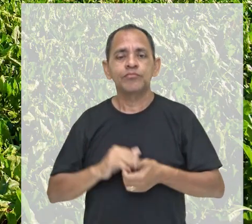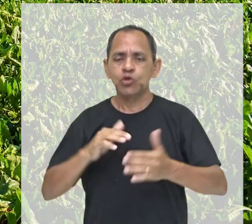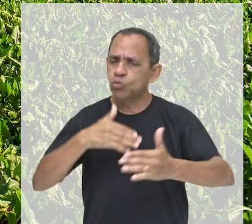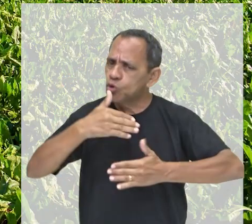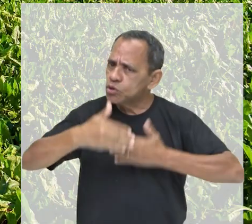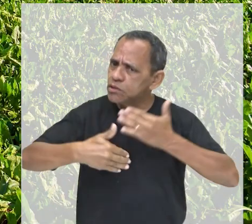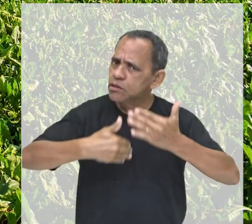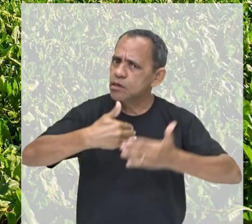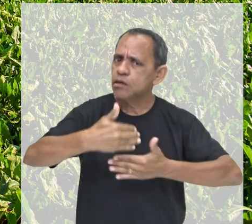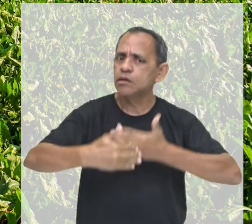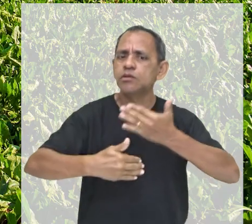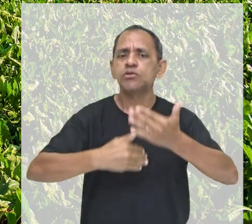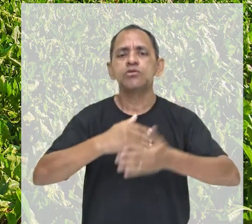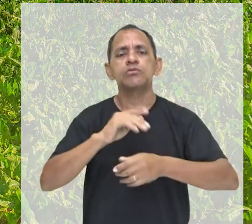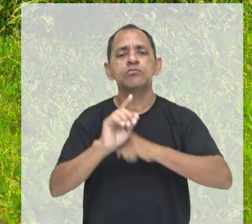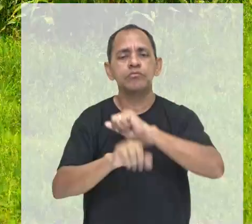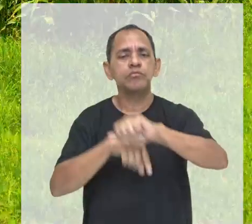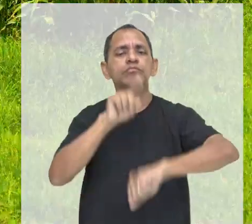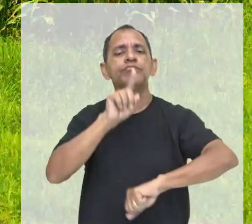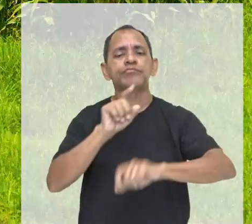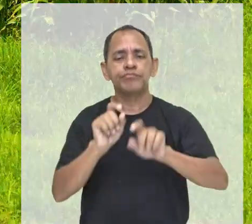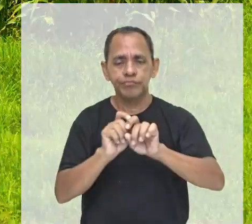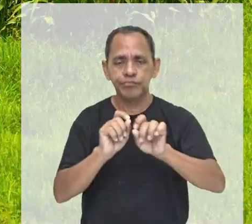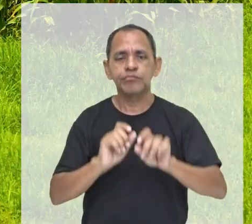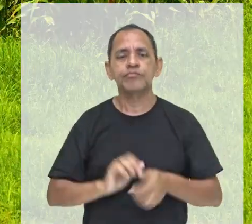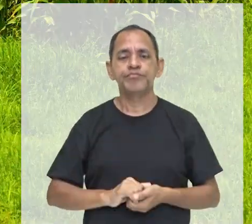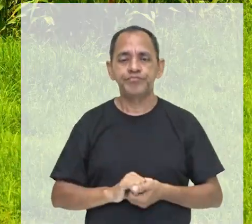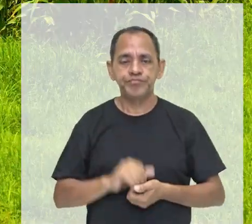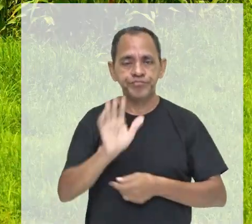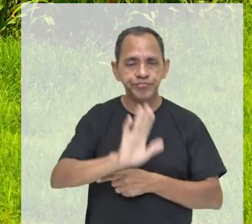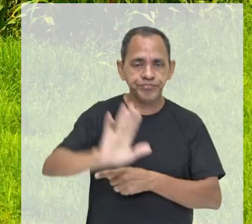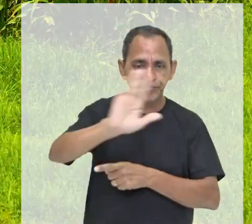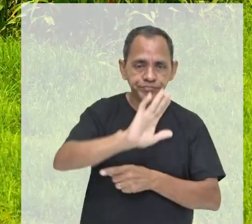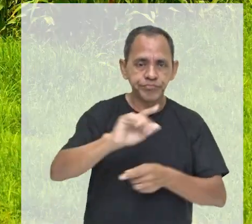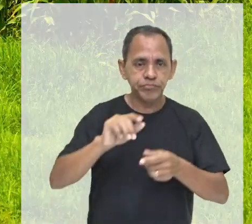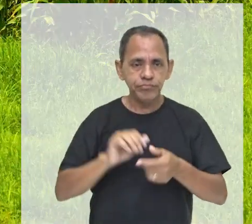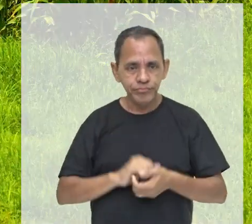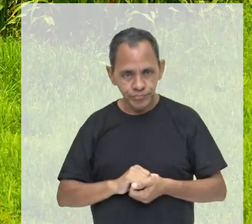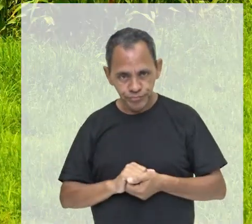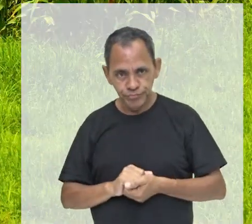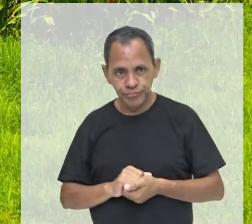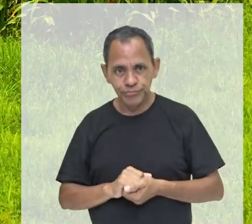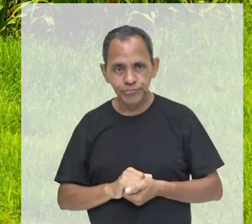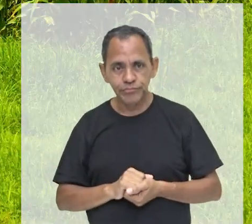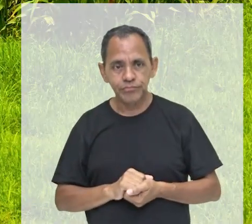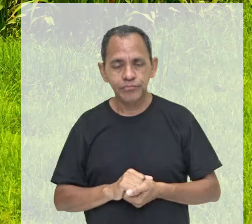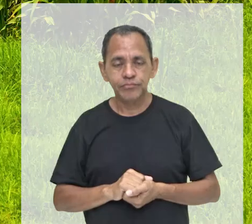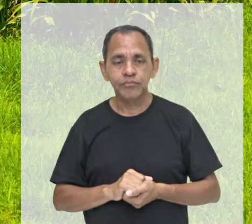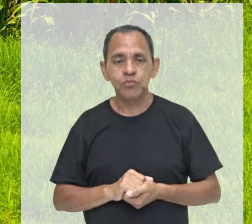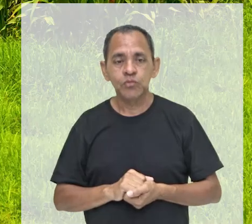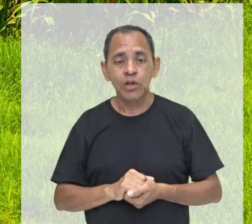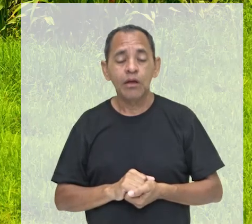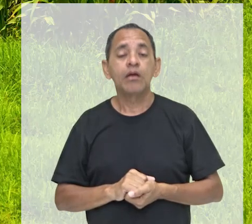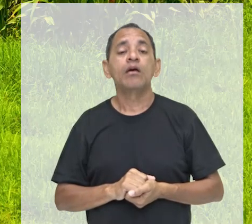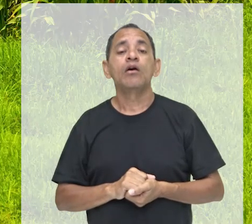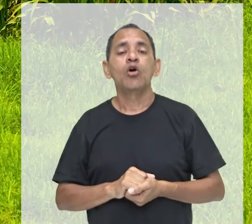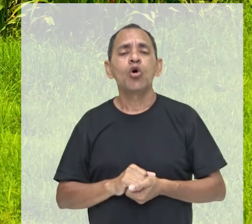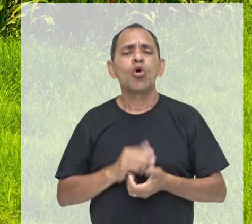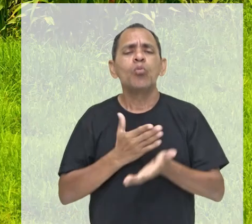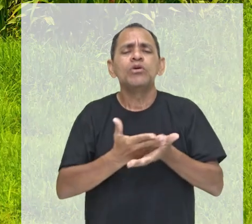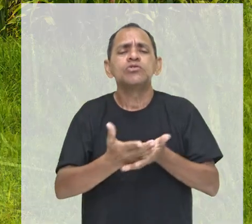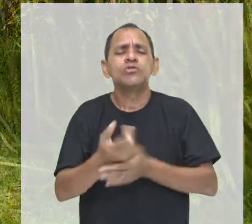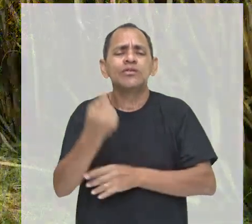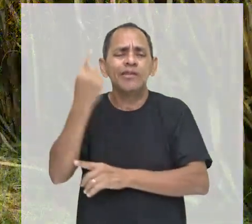dessa produção de um modo geral, tá bom? Agora, isso, gente, vai ocorrer lá no período também da